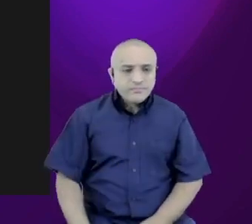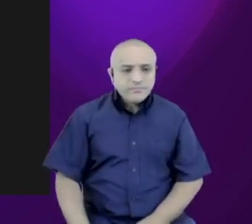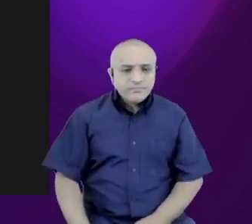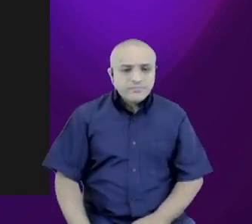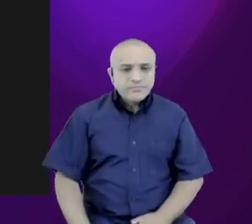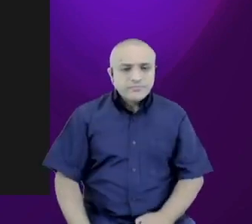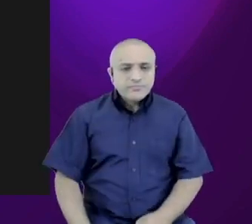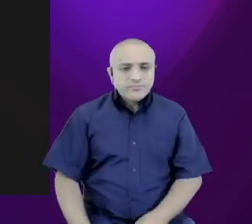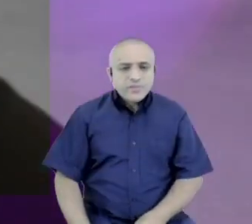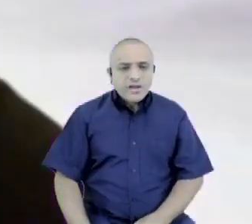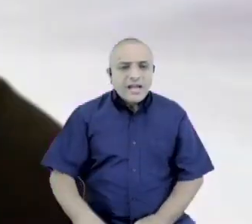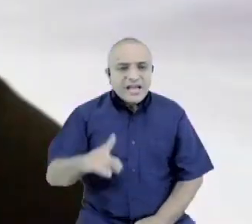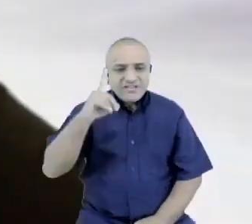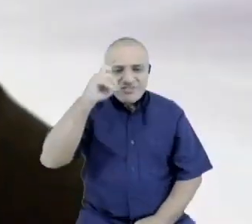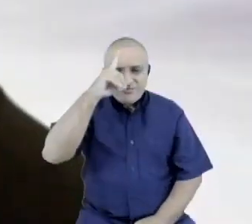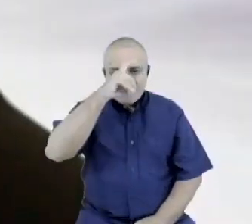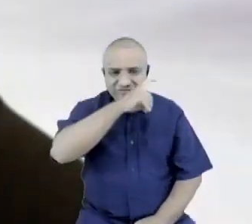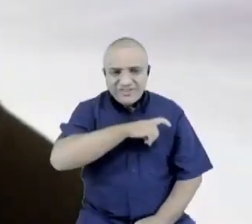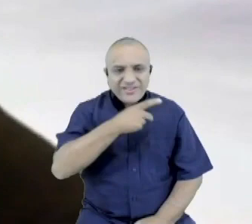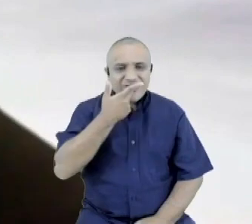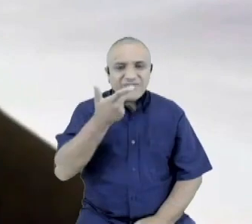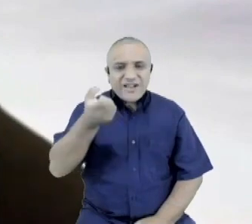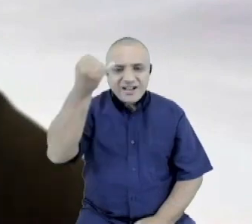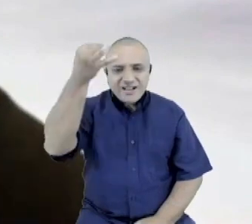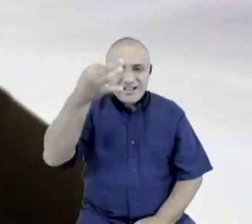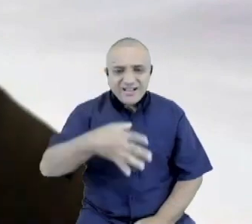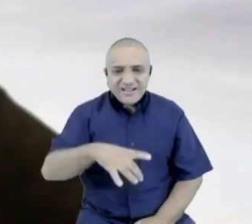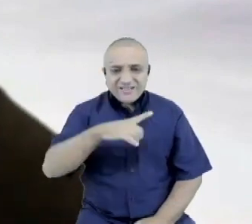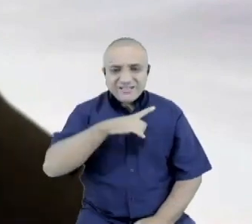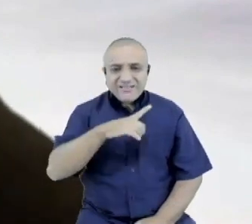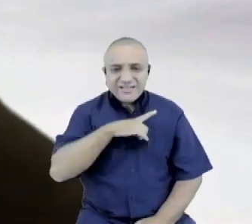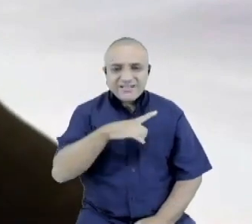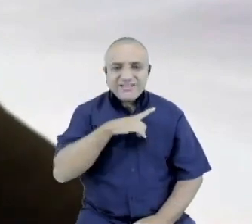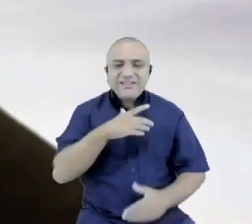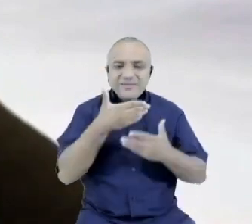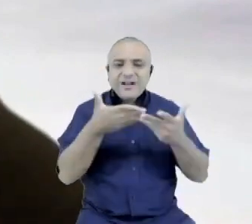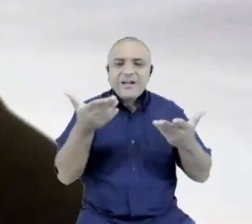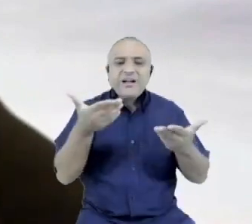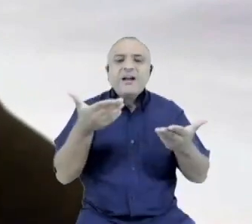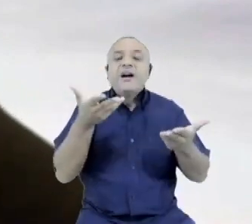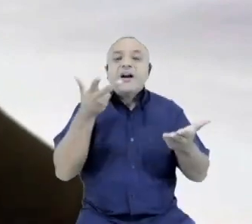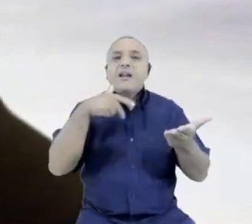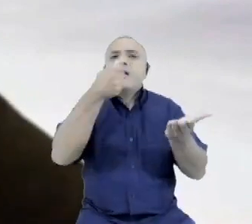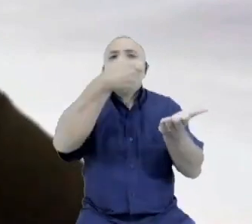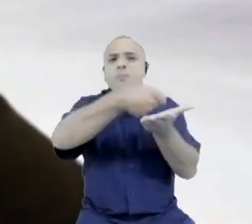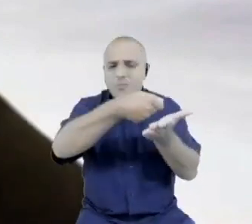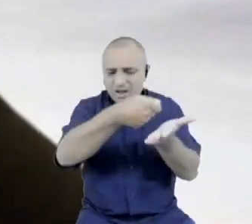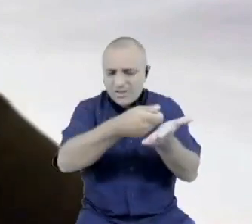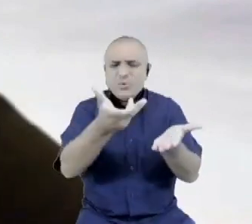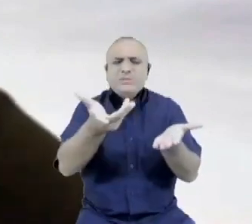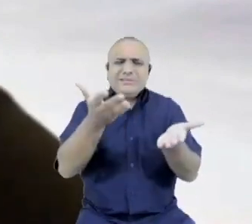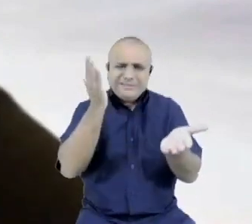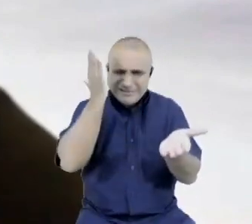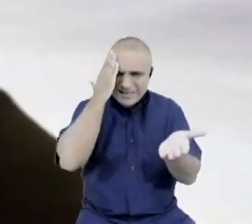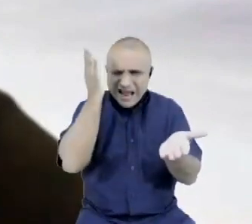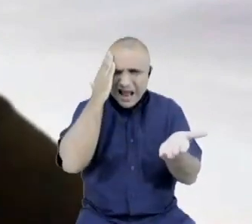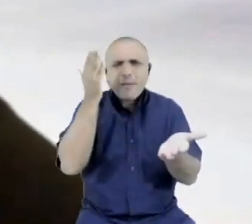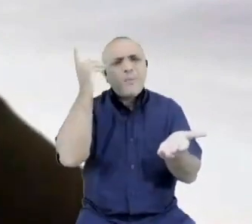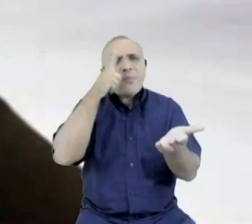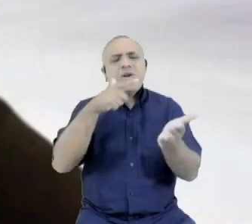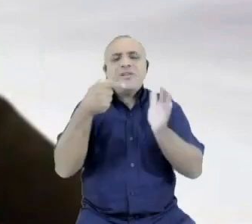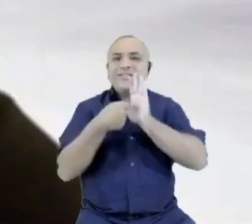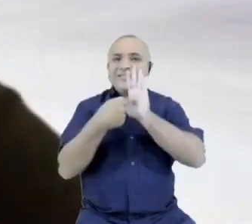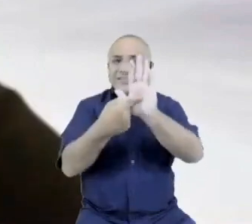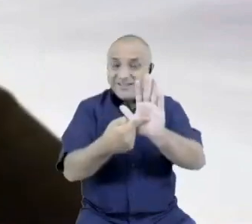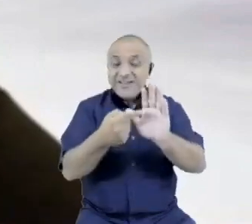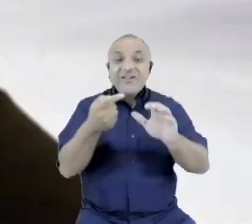difícil falar, né? Toda vez que a gente pensa em inovação, é muito difícil para as fontes pagadoras. A gente sabe mesmo que pode trazer, fica